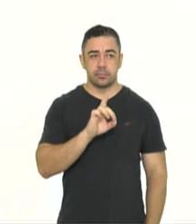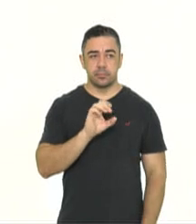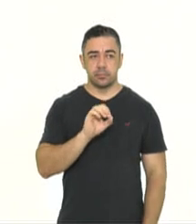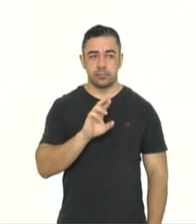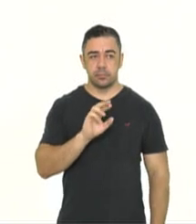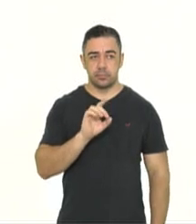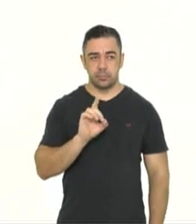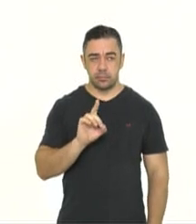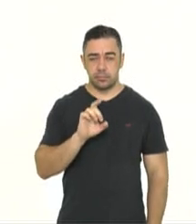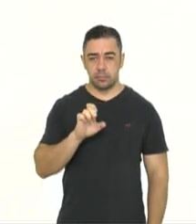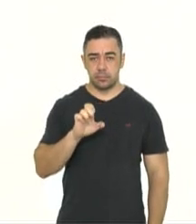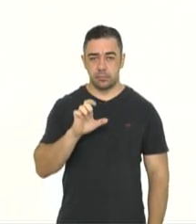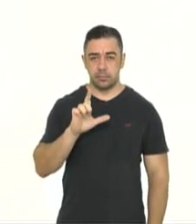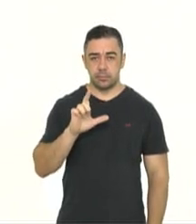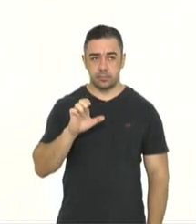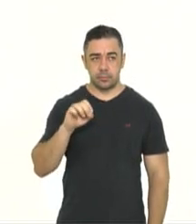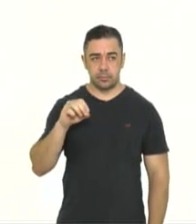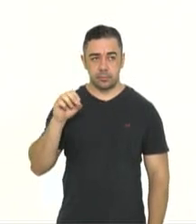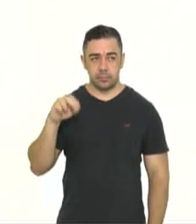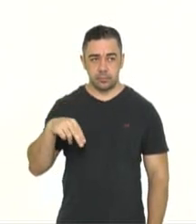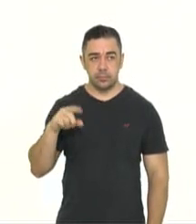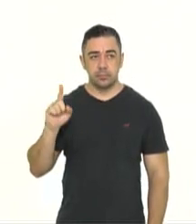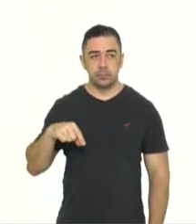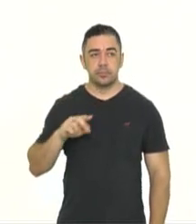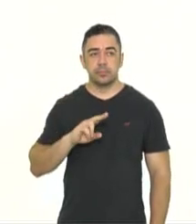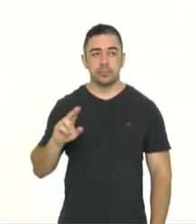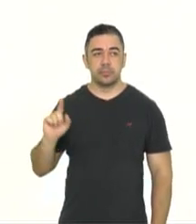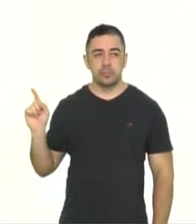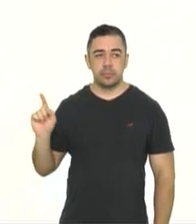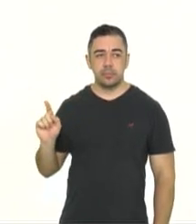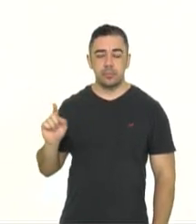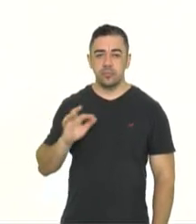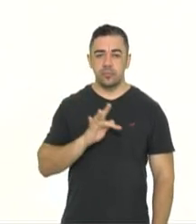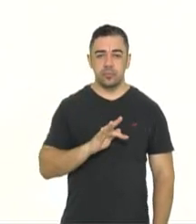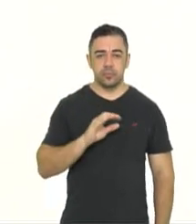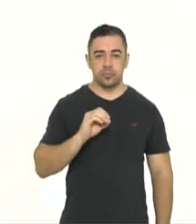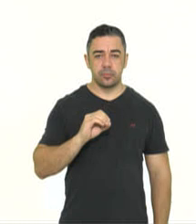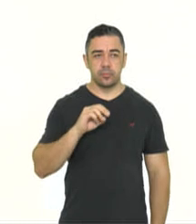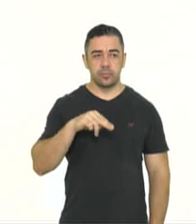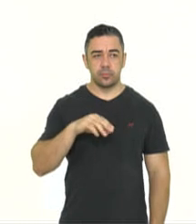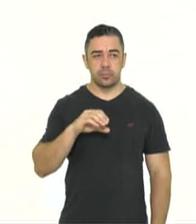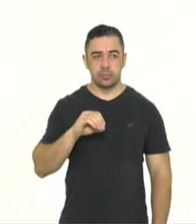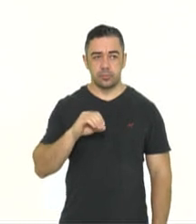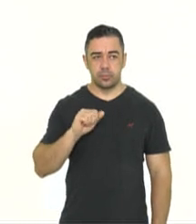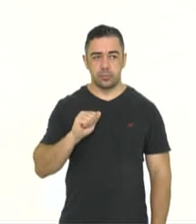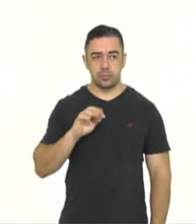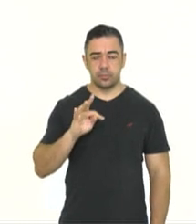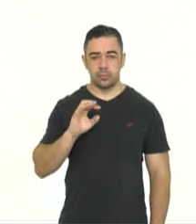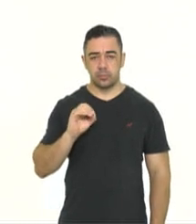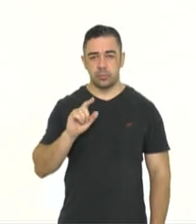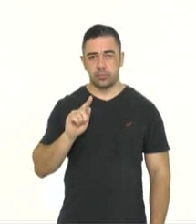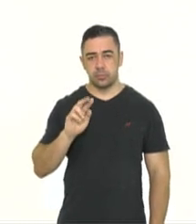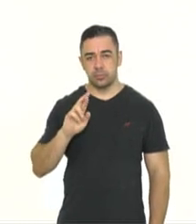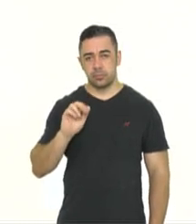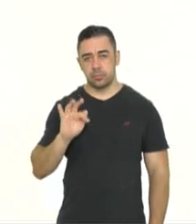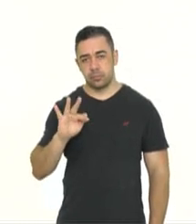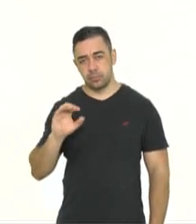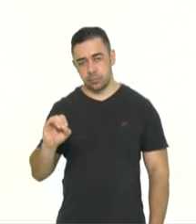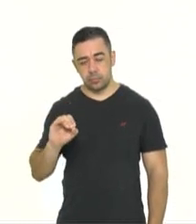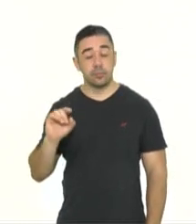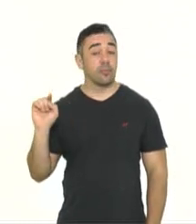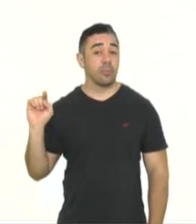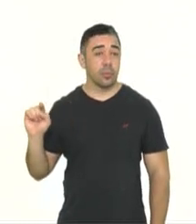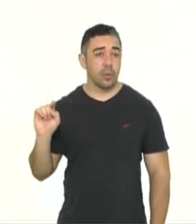de Martinville. Ele batizou sua criação de fonoautógrafo. Esse aparelho,